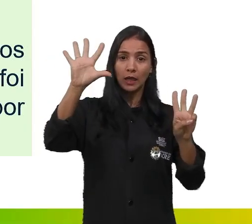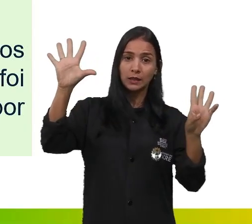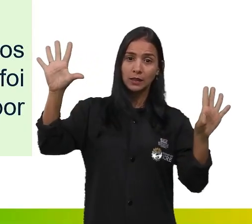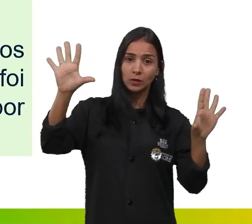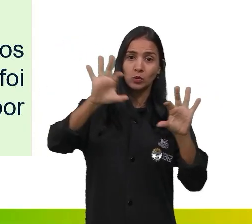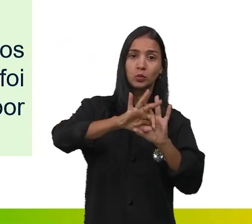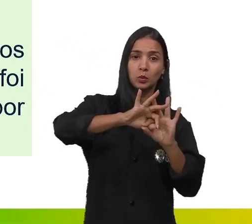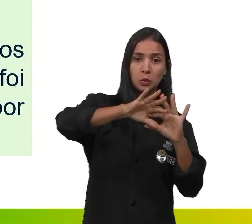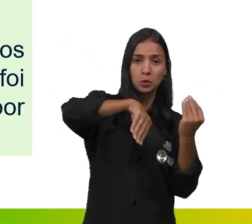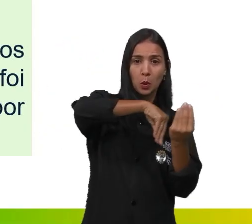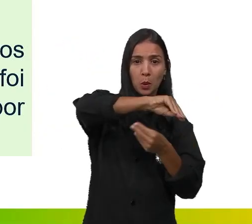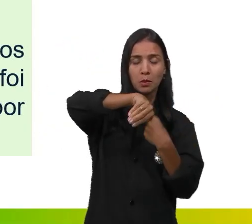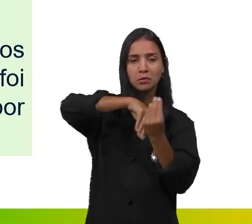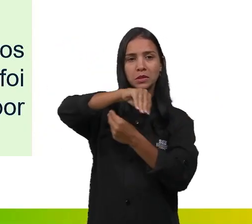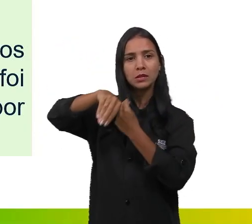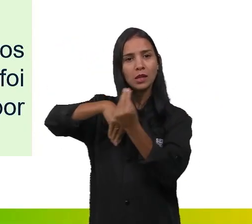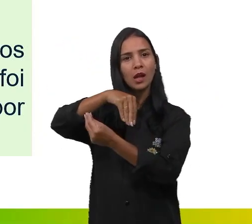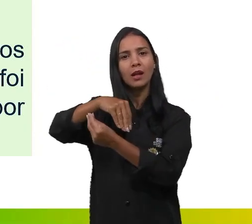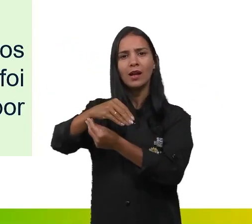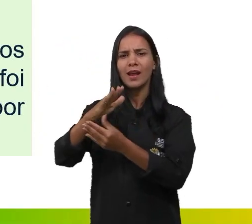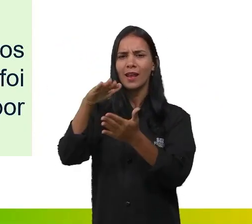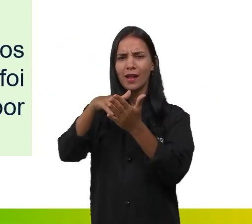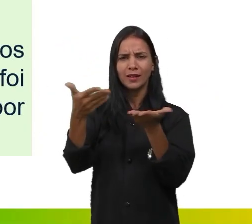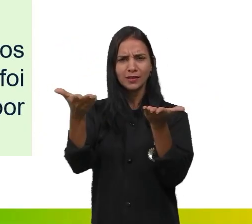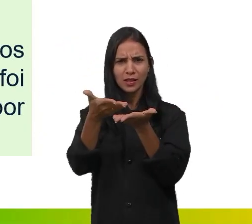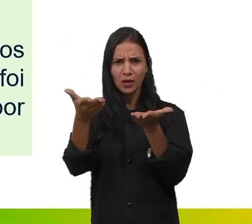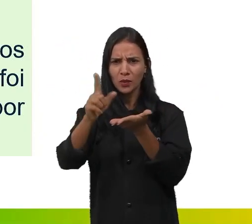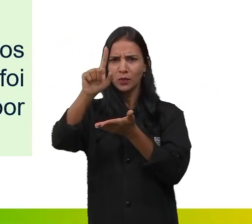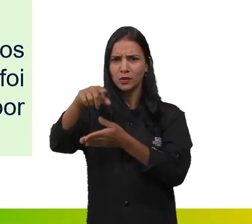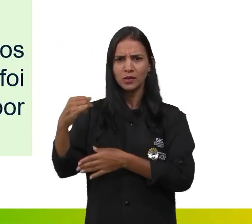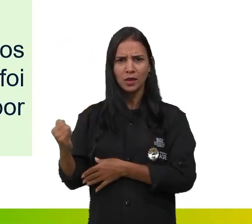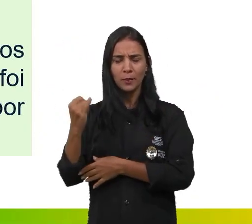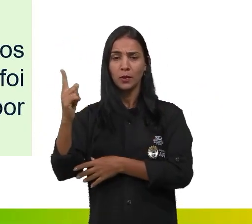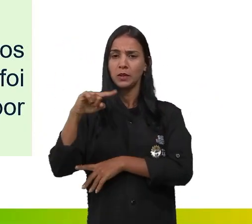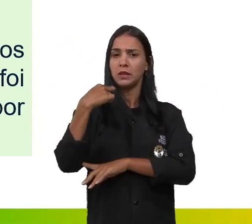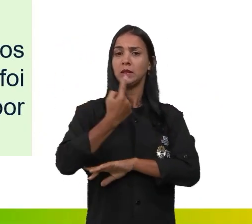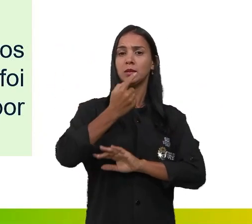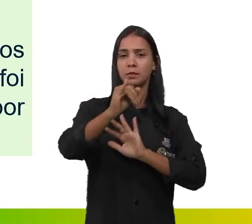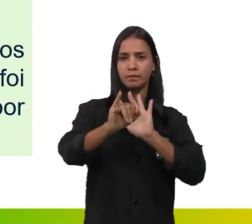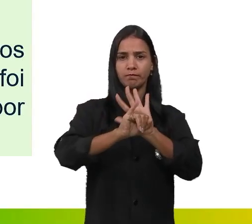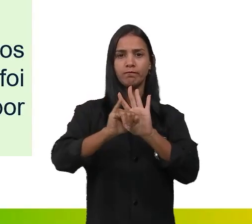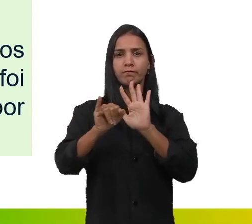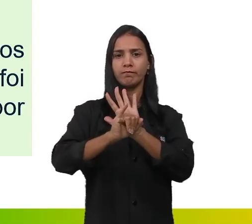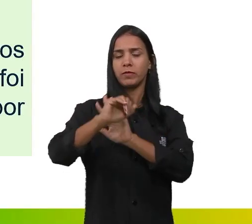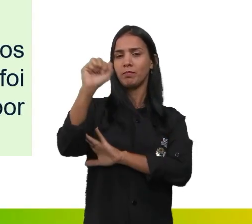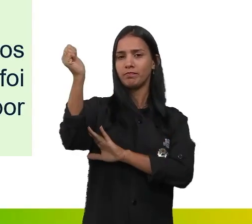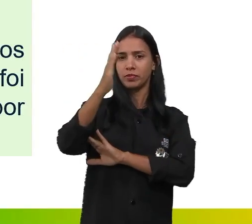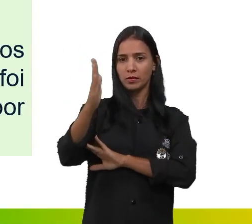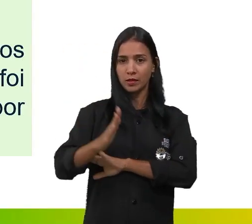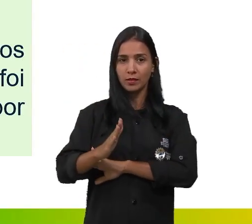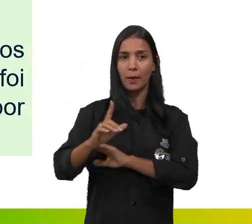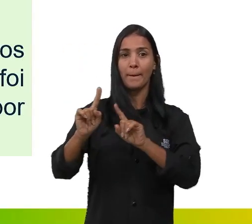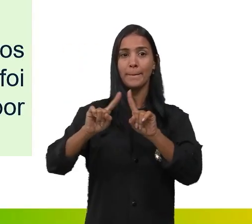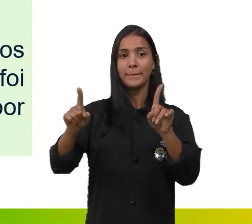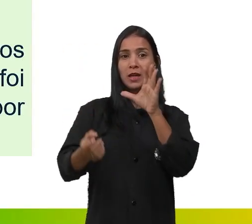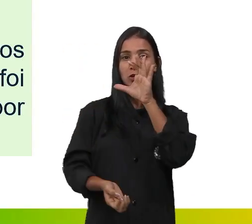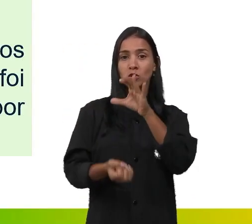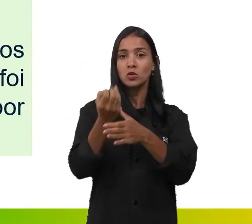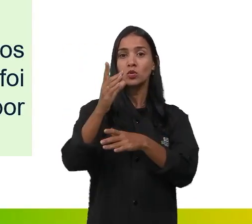sendo fundamental para a formação da identidade brasileira, criando